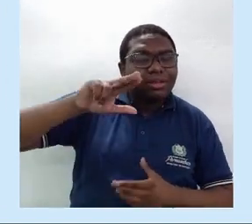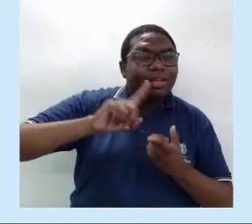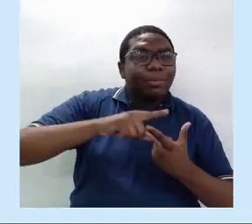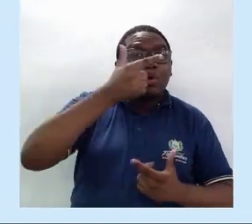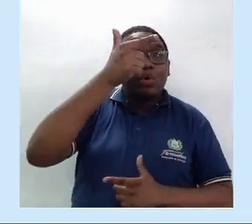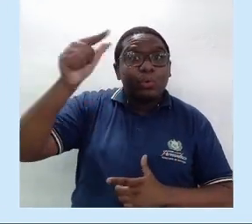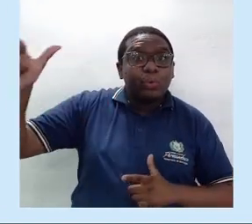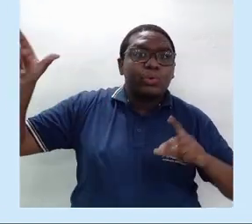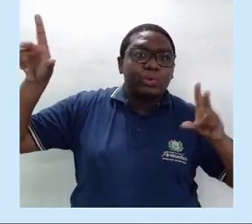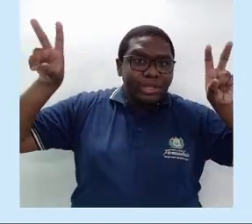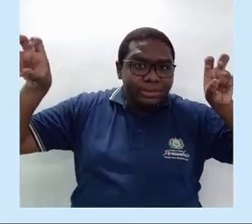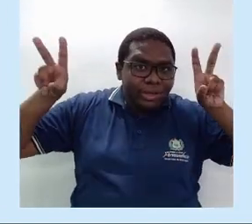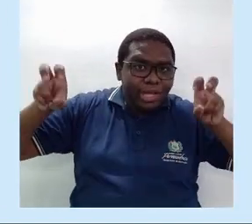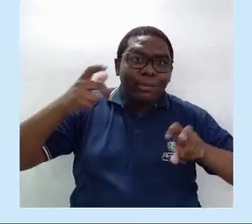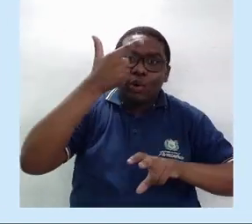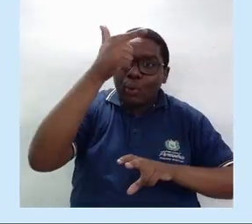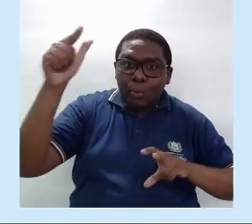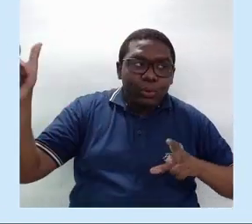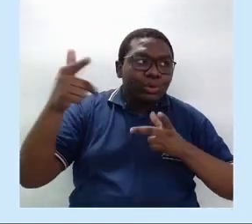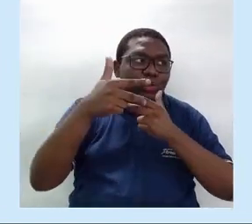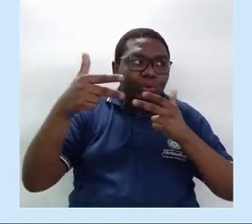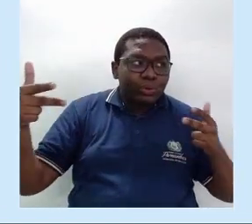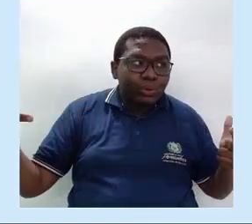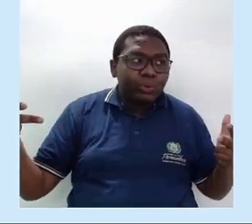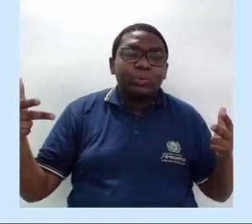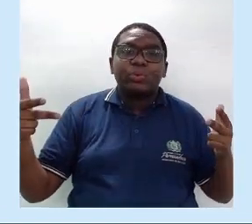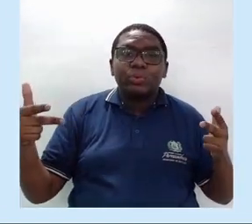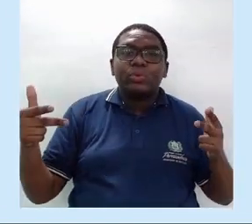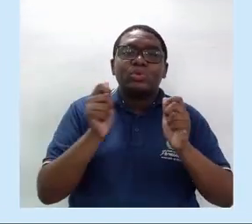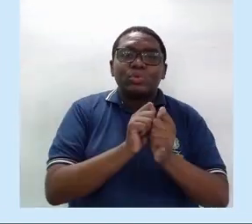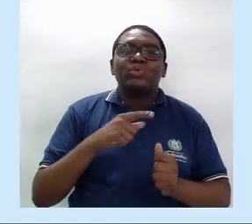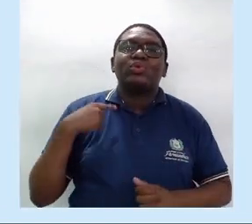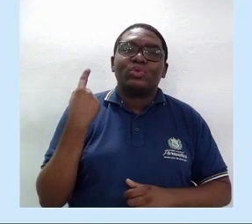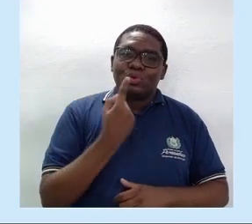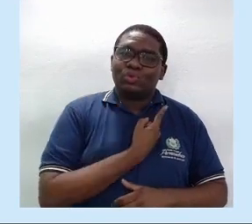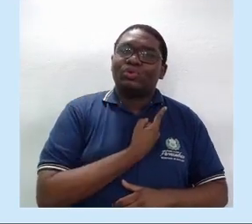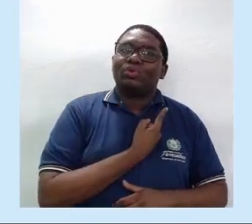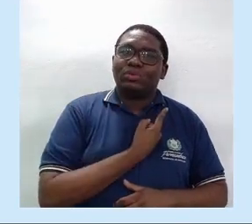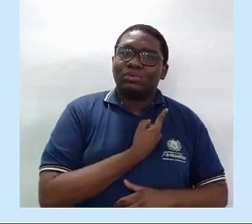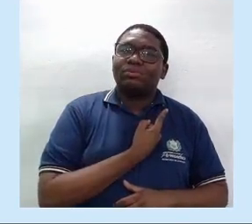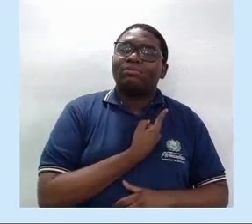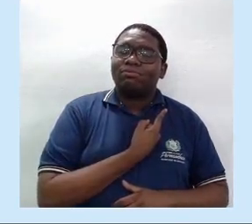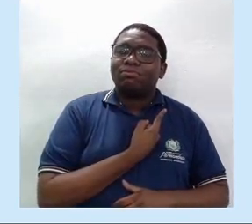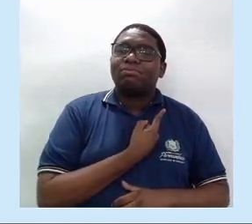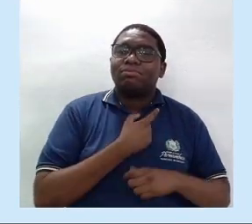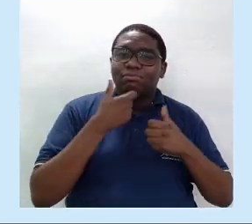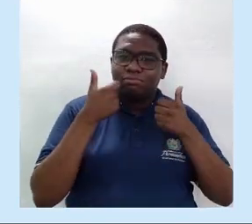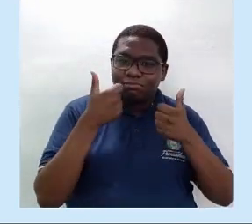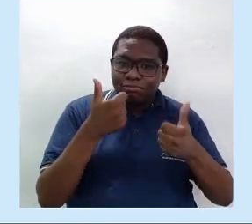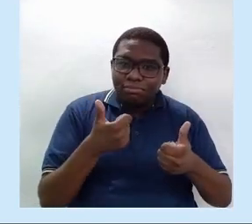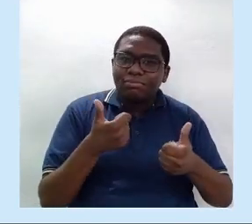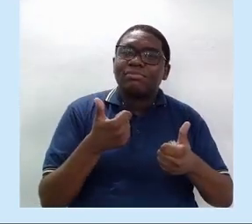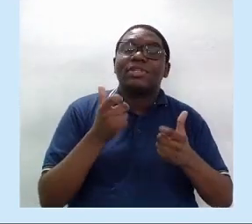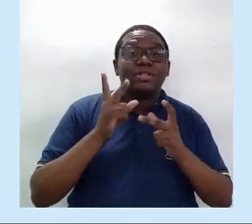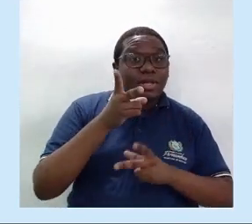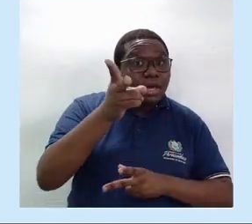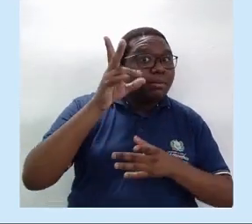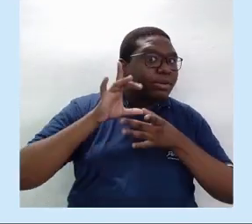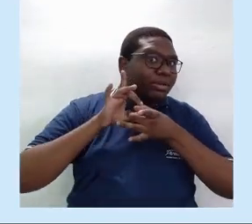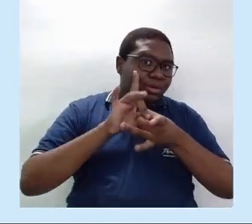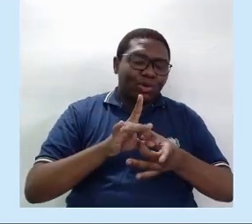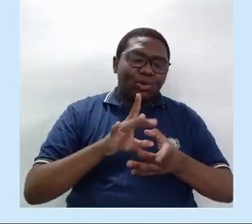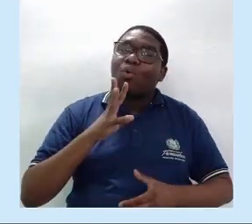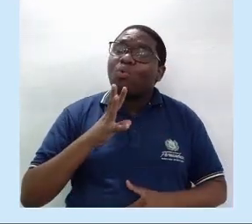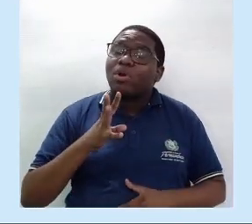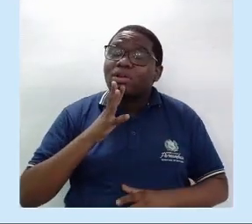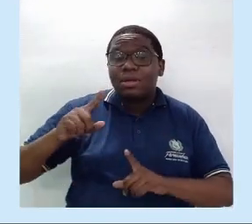outros assuntos e outros componentes, fiquem aqui conosco no Educa-PE, certo? Sempre conectado,